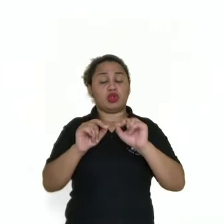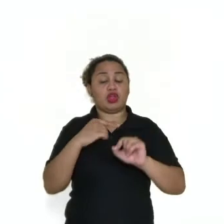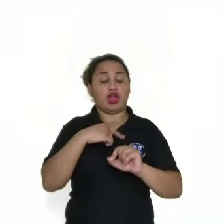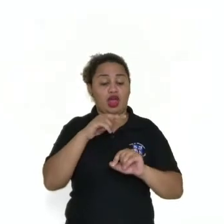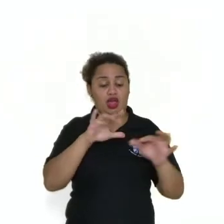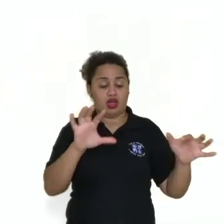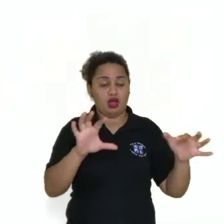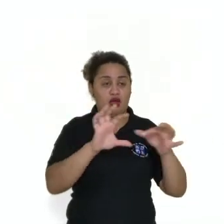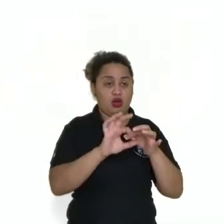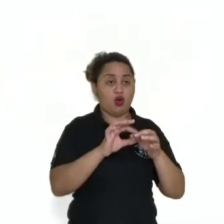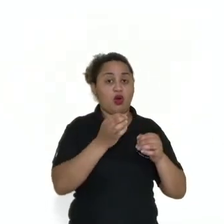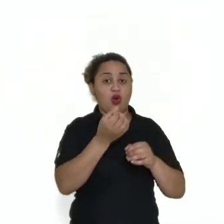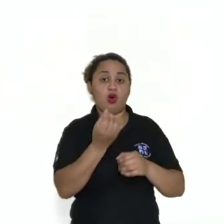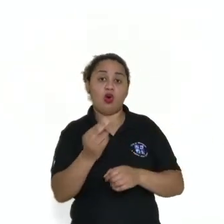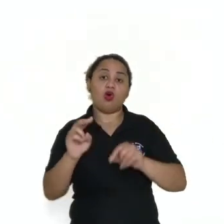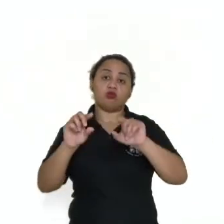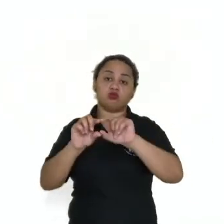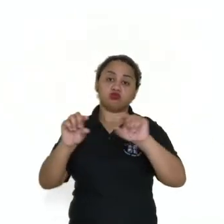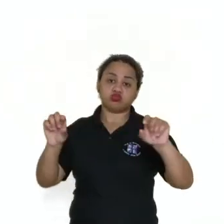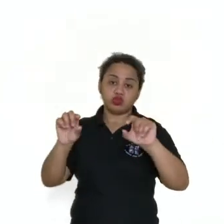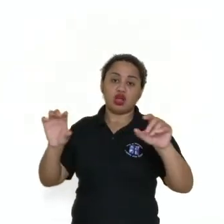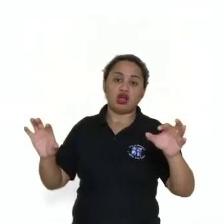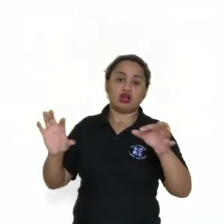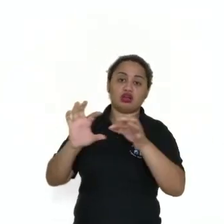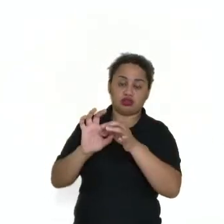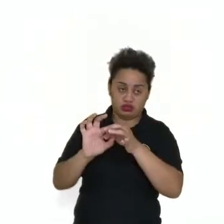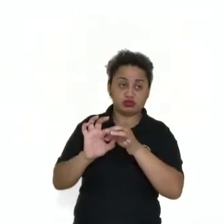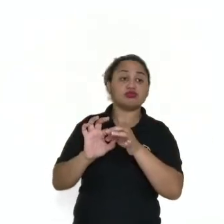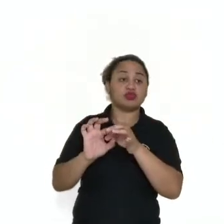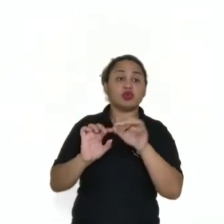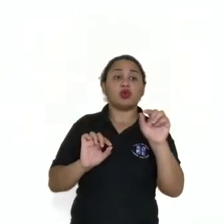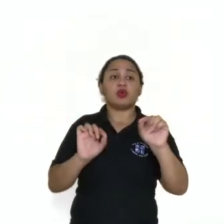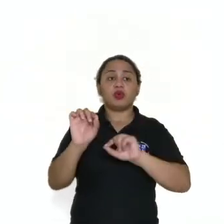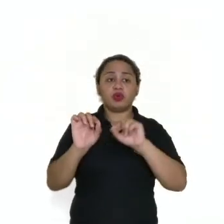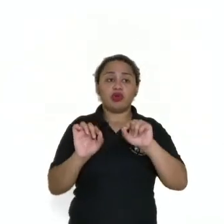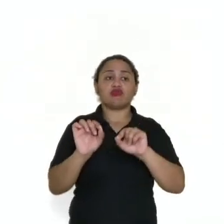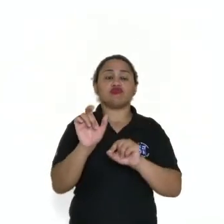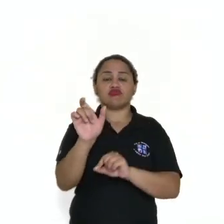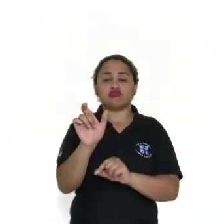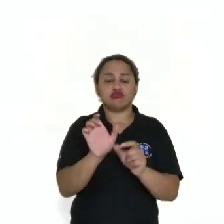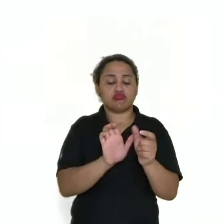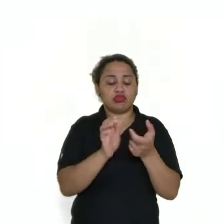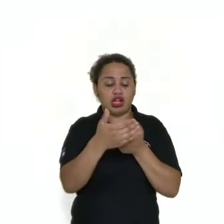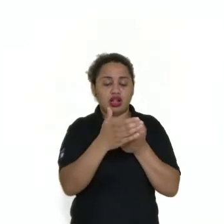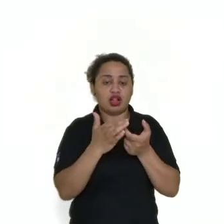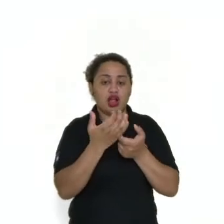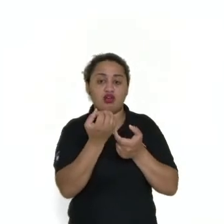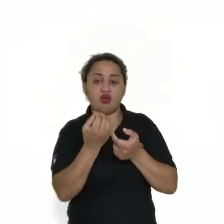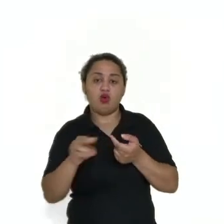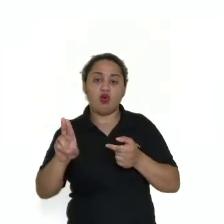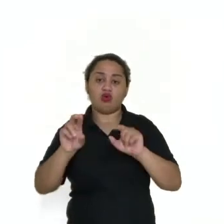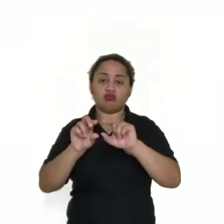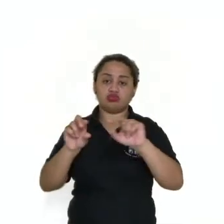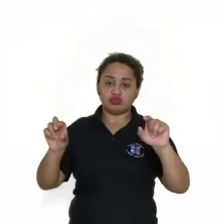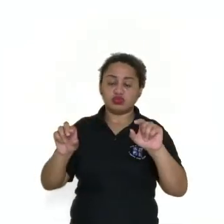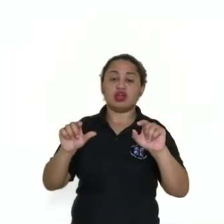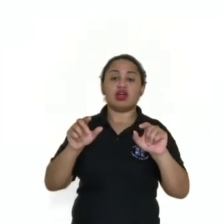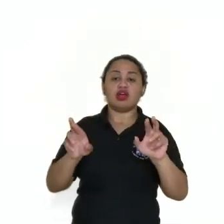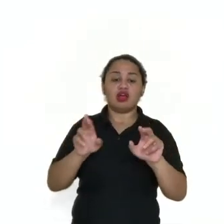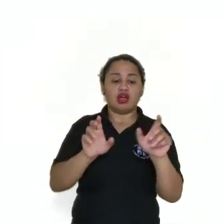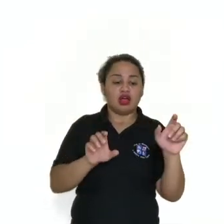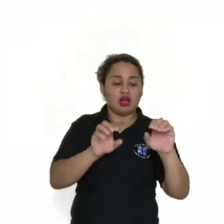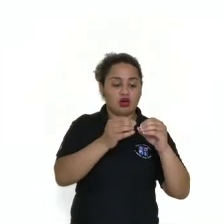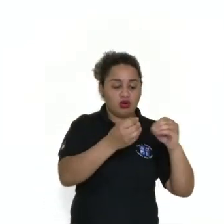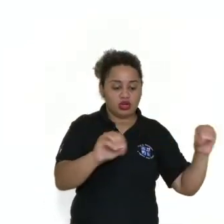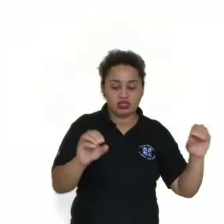de conjunção ou locução conjuntiva coordenativa às palavras ou expressões que relacionam duas